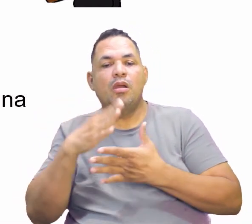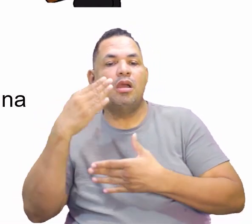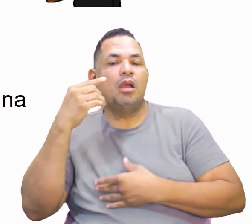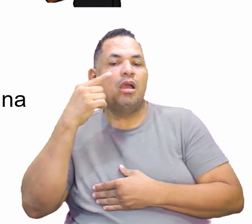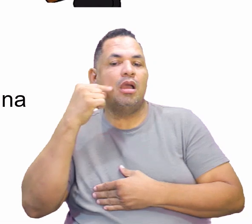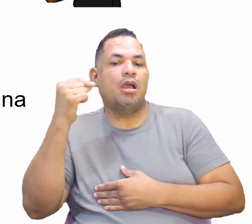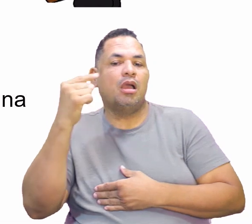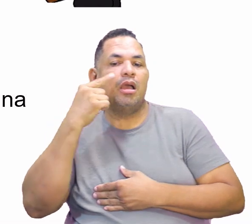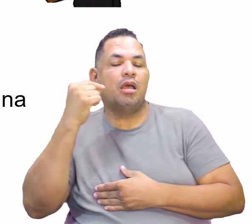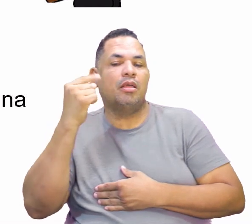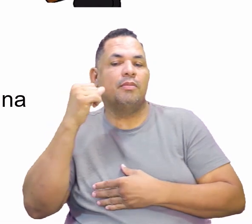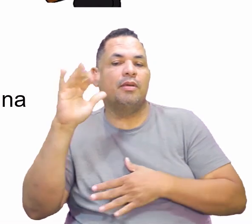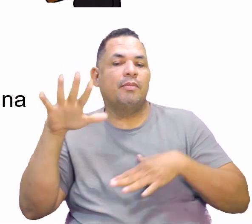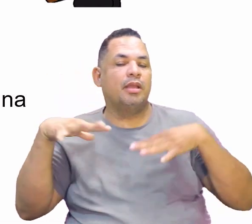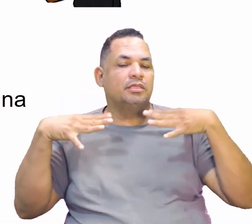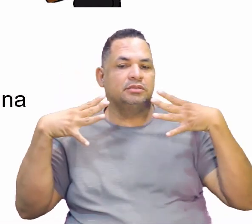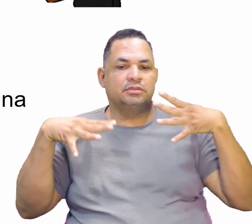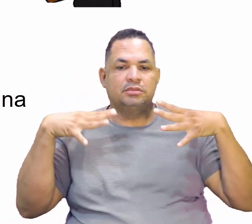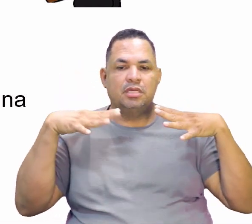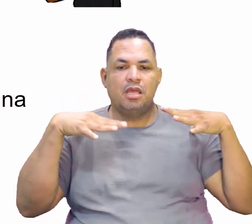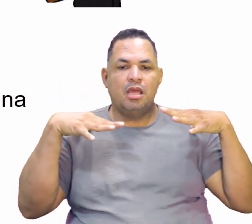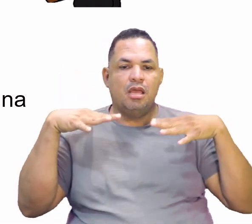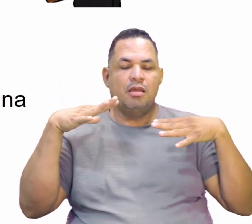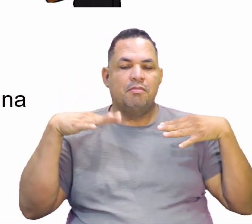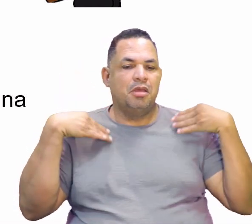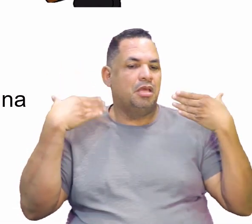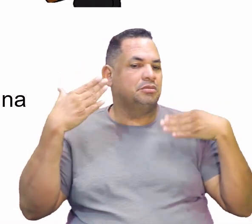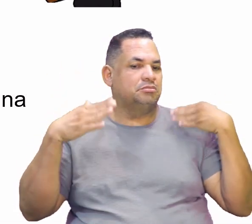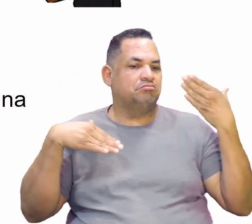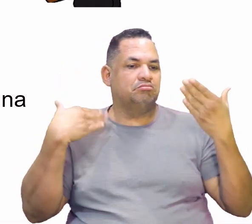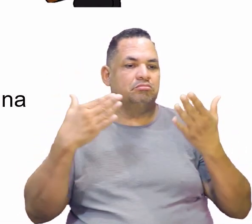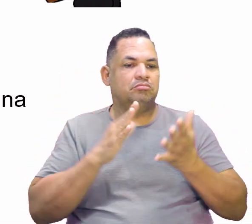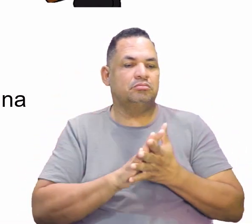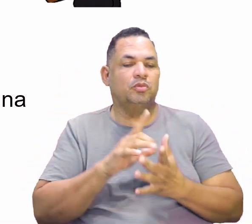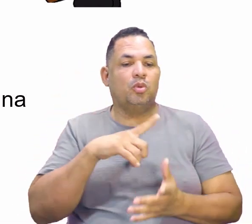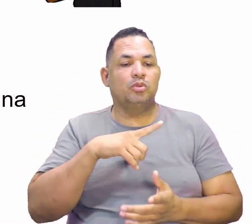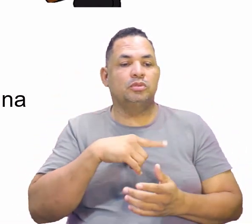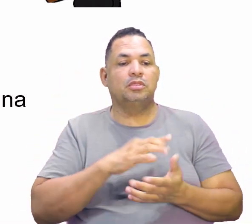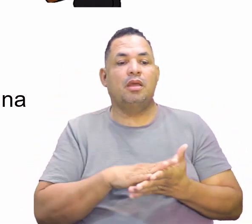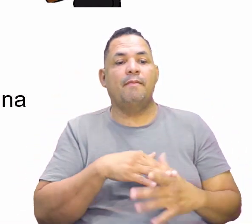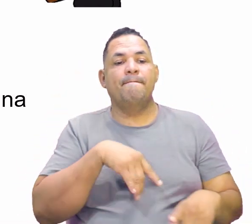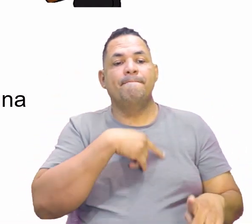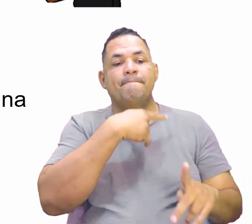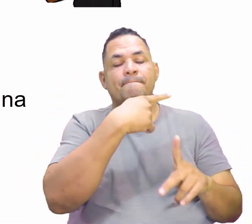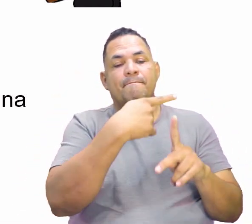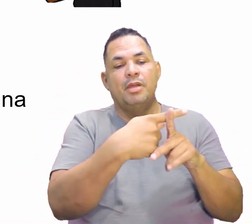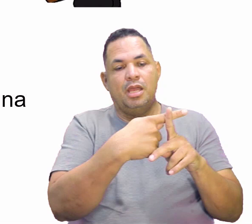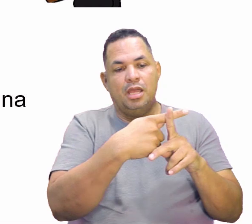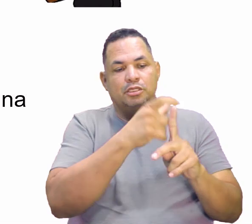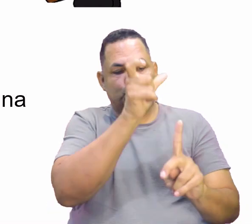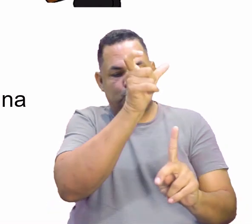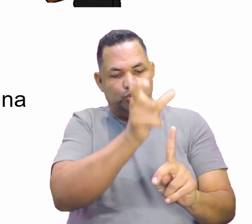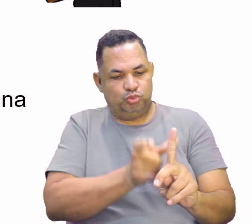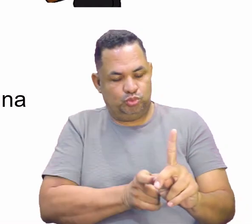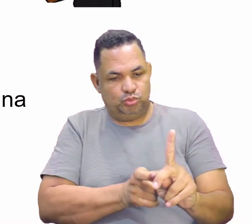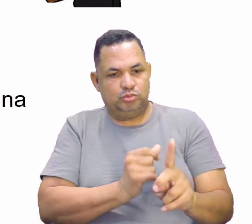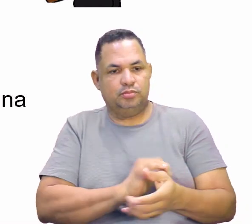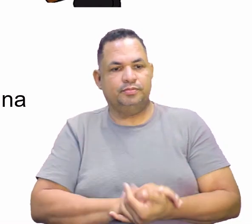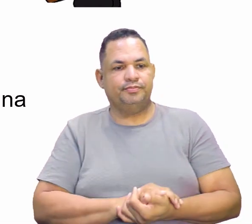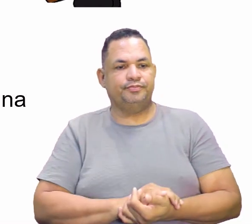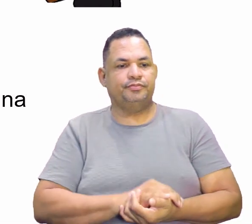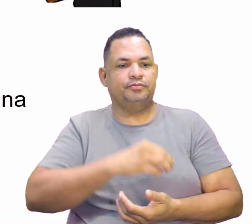outra situação. Sujeito composto. Quando apresenta mais de um núcleo, né? Maria e João,